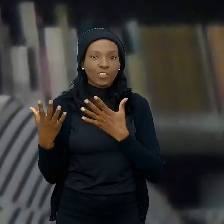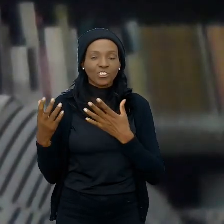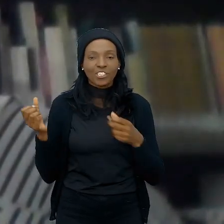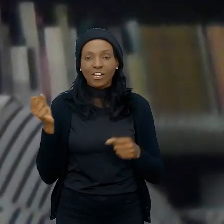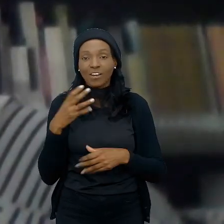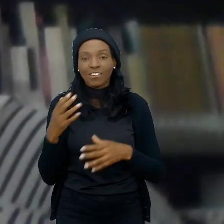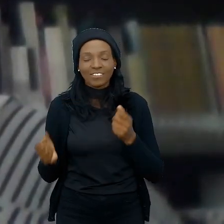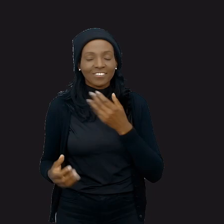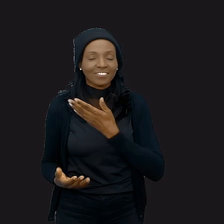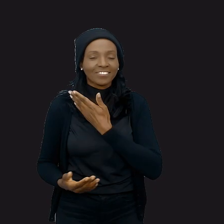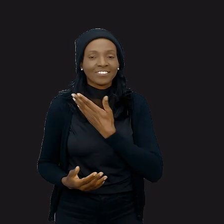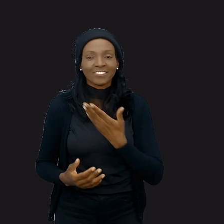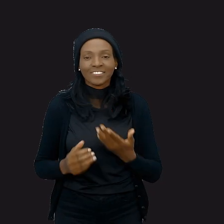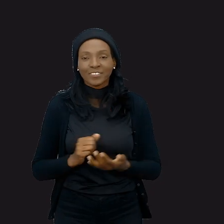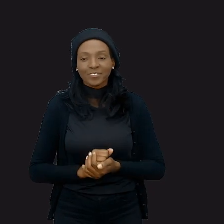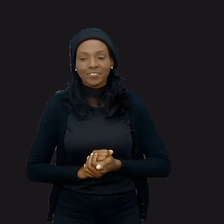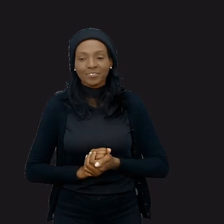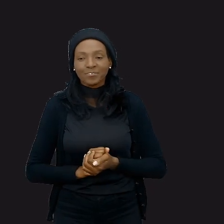slide.